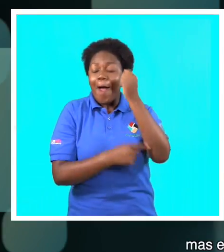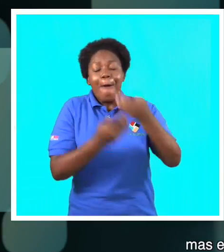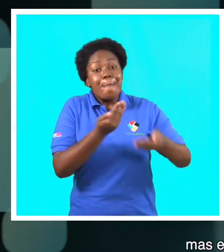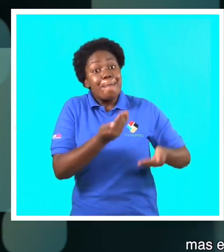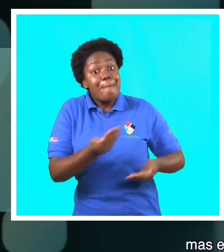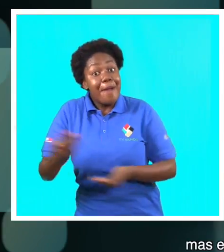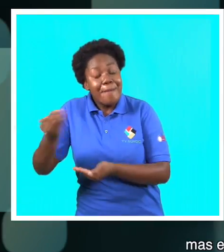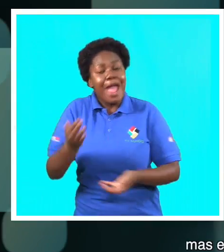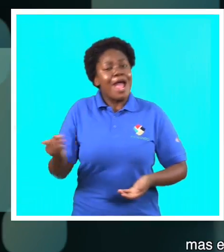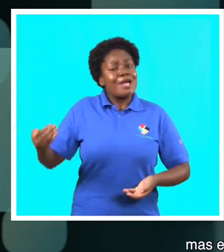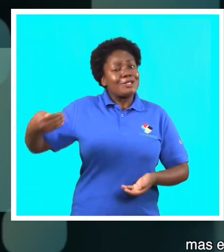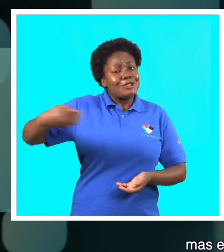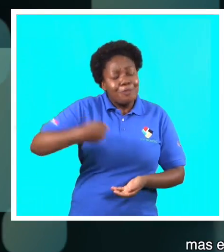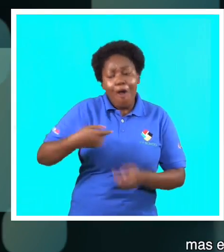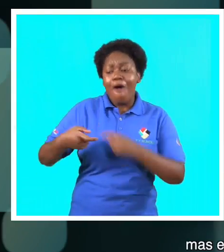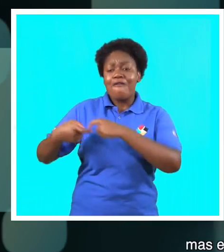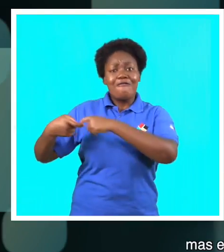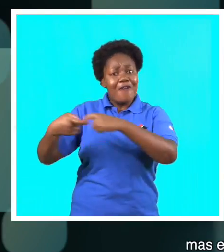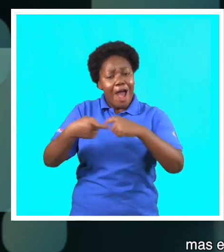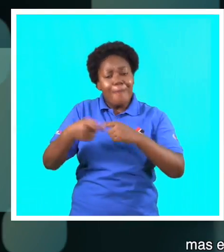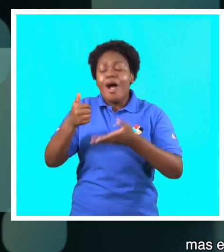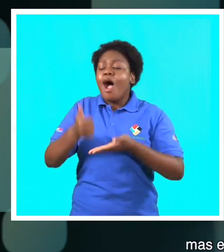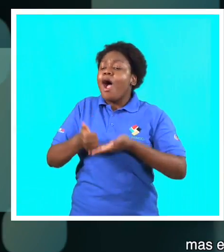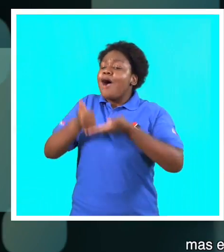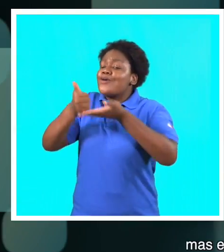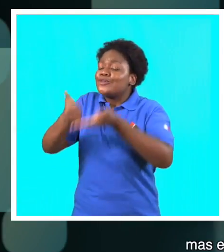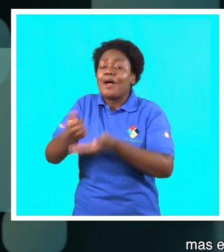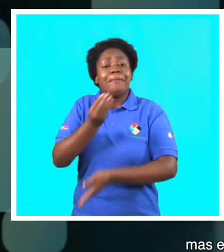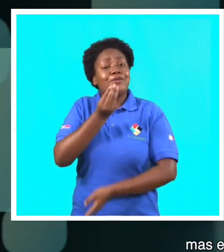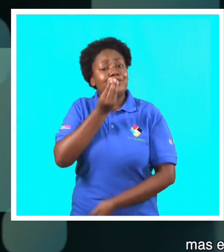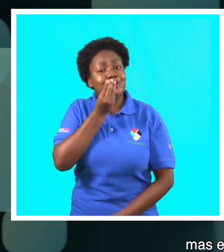economizar para a chegada do seu bebê.